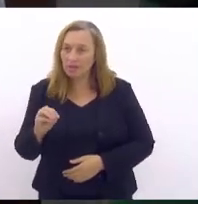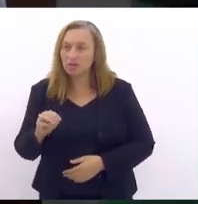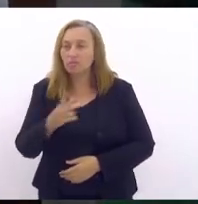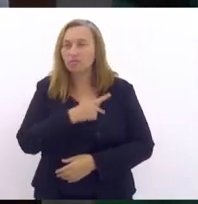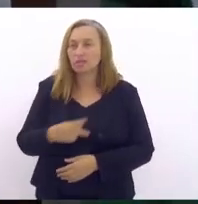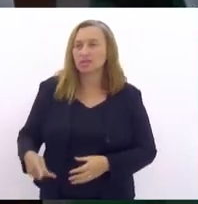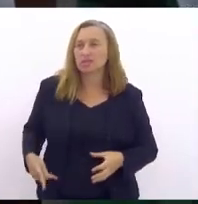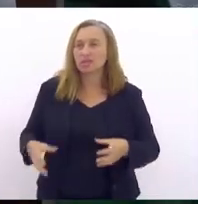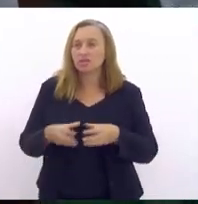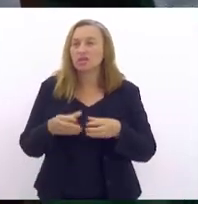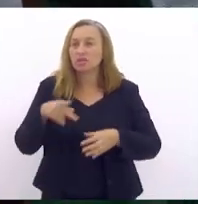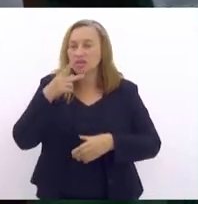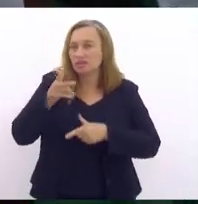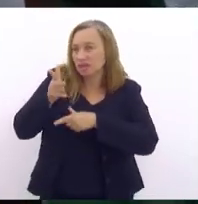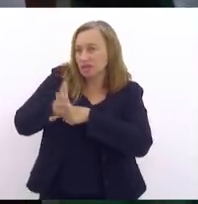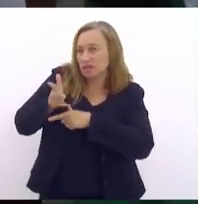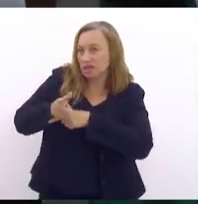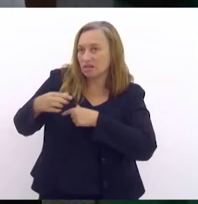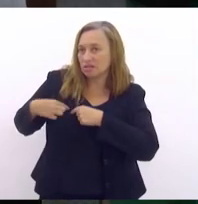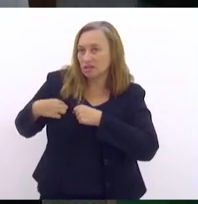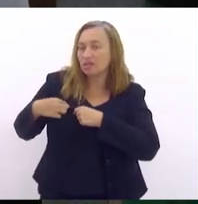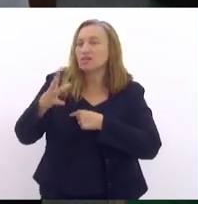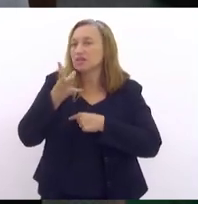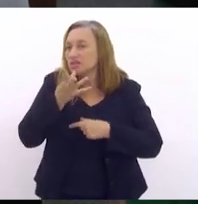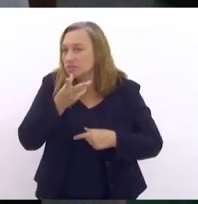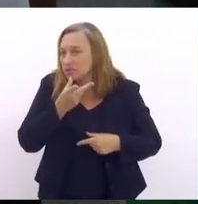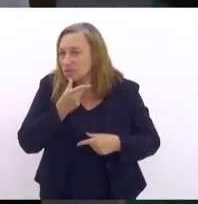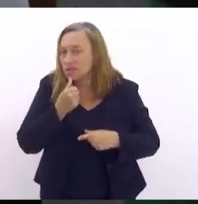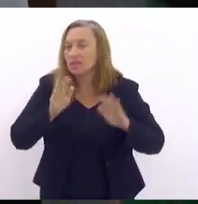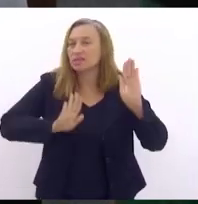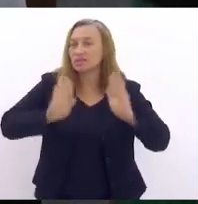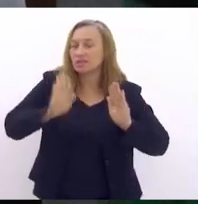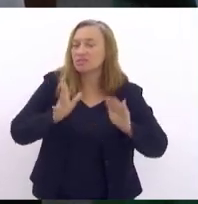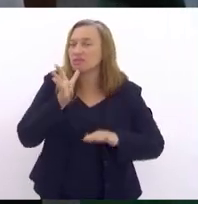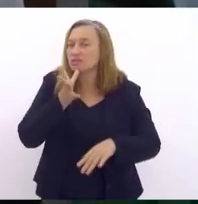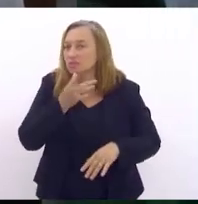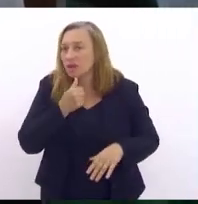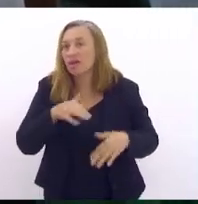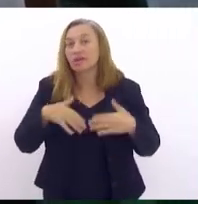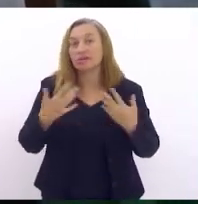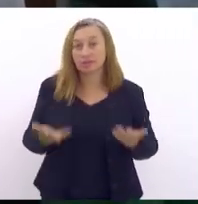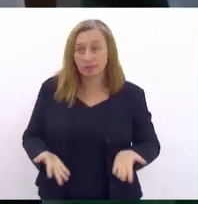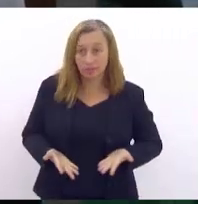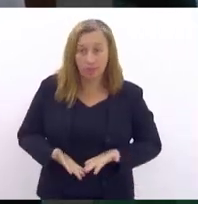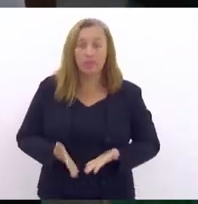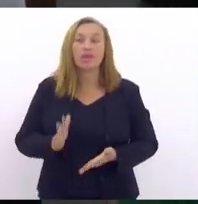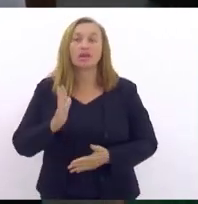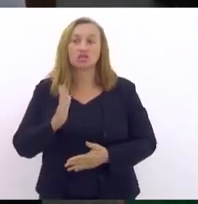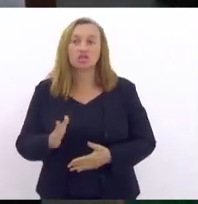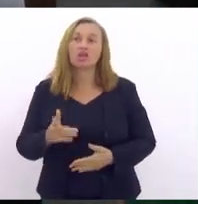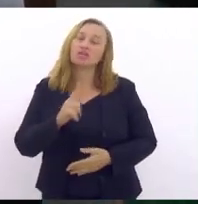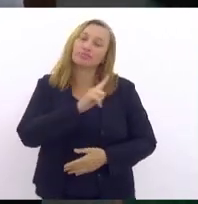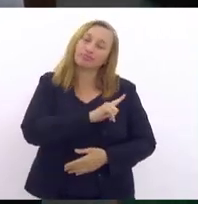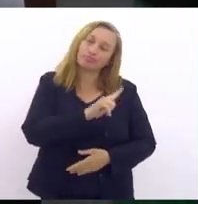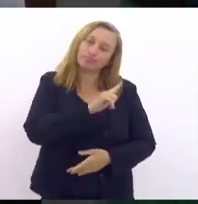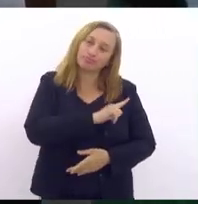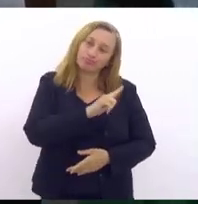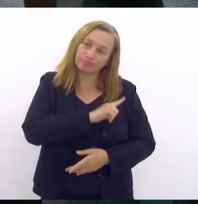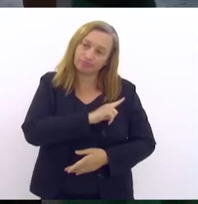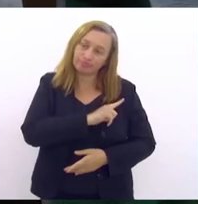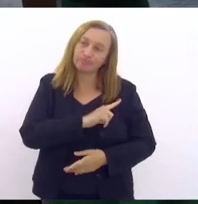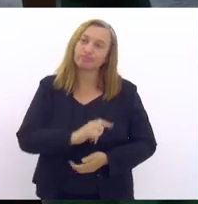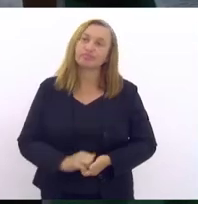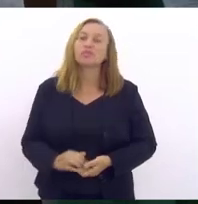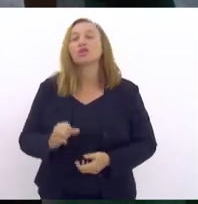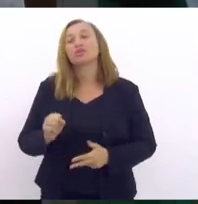ele fala das câmaras que vai demorar, da licitação que vai demorar, enfim, eu já estive na gestão, já estive